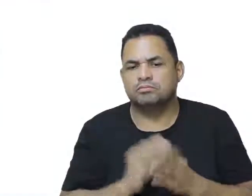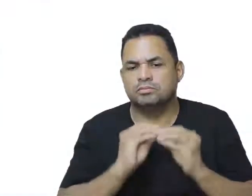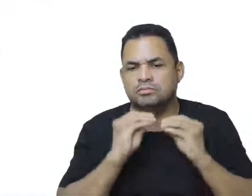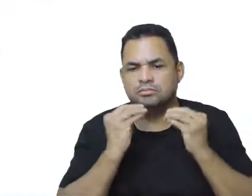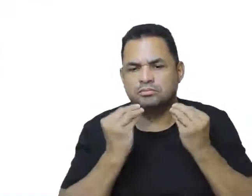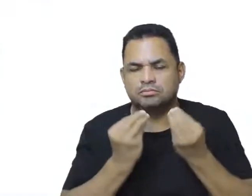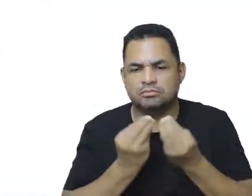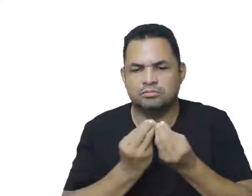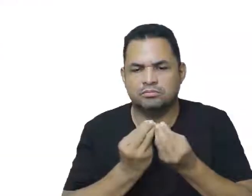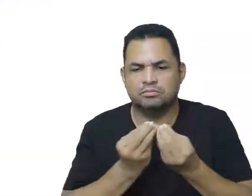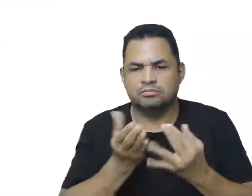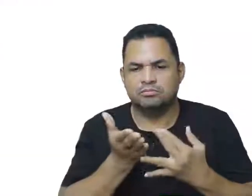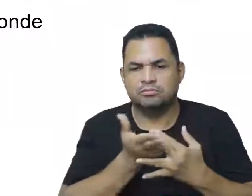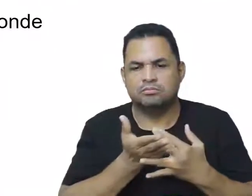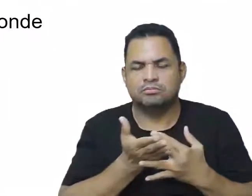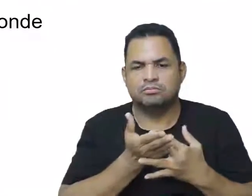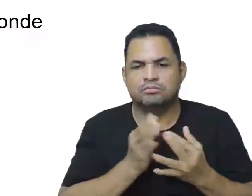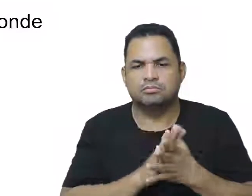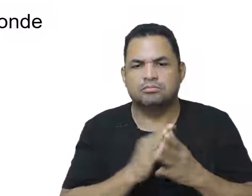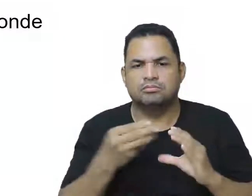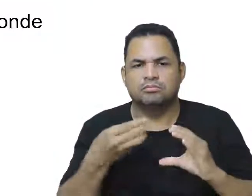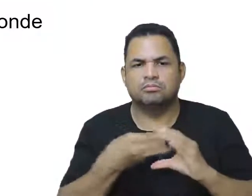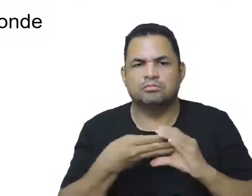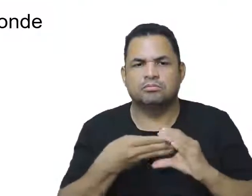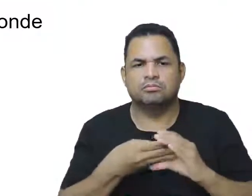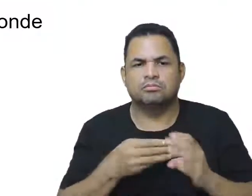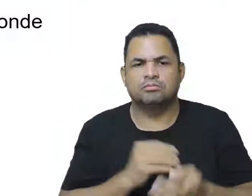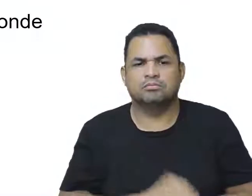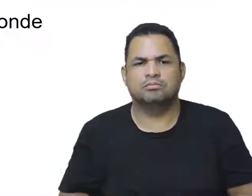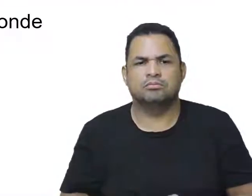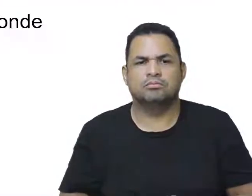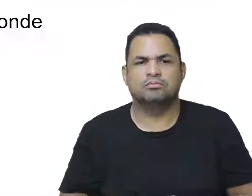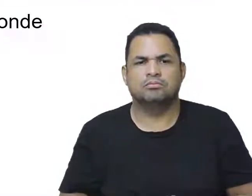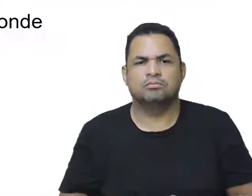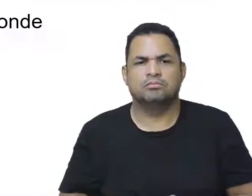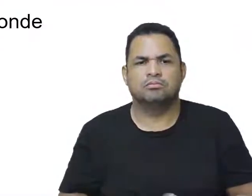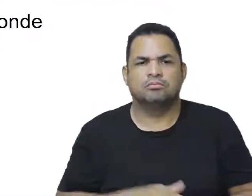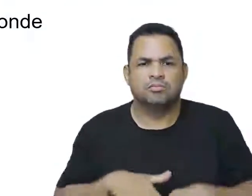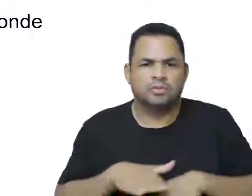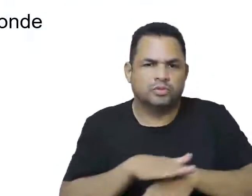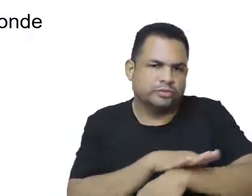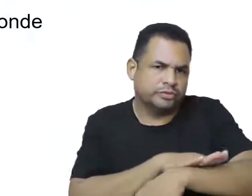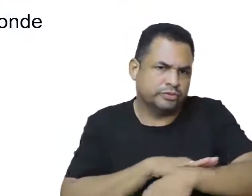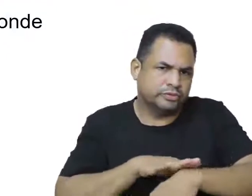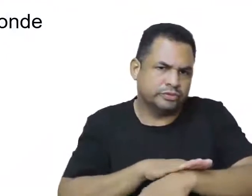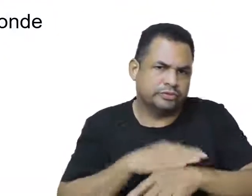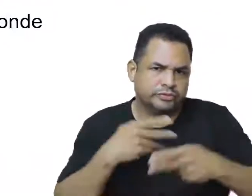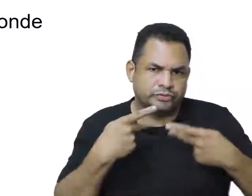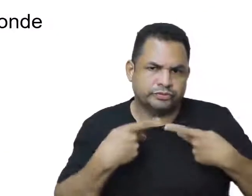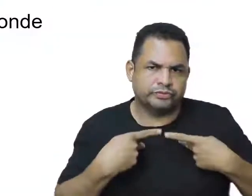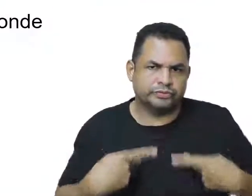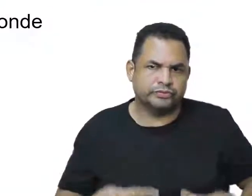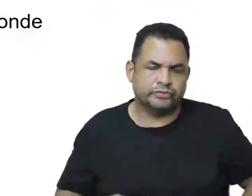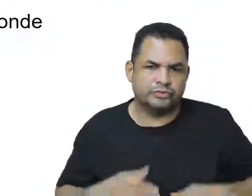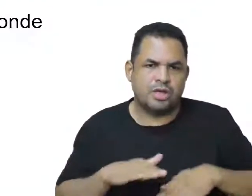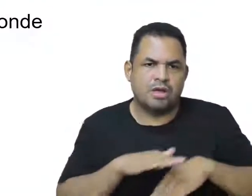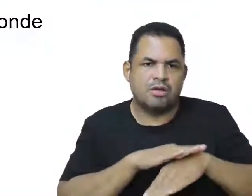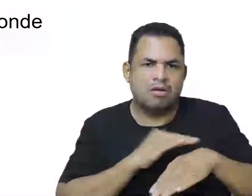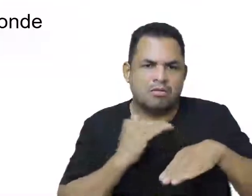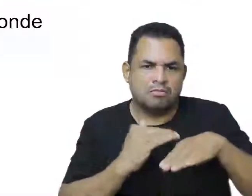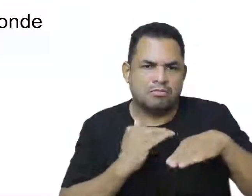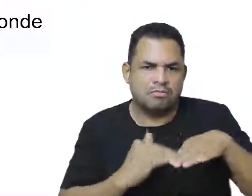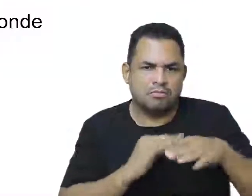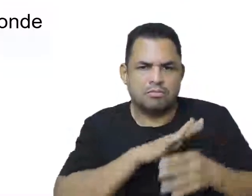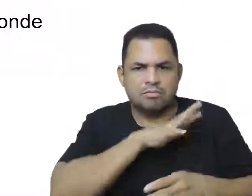substâncias entre as células, tá bom? A superfície externa do corpo e as cavidades corporais internas dos